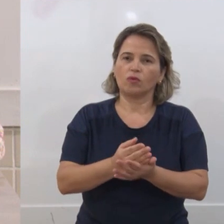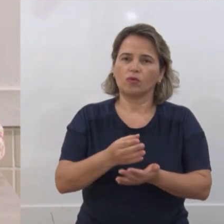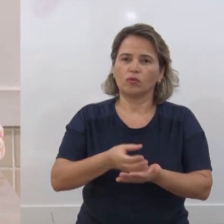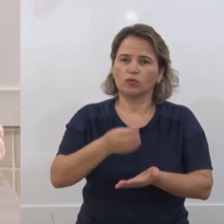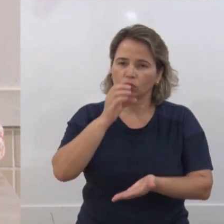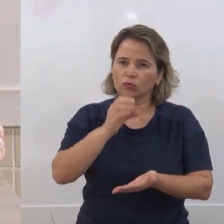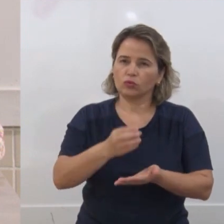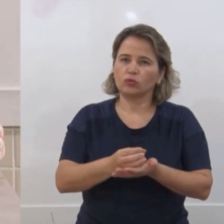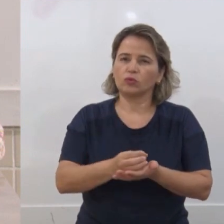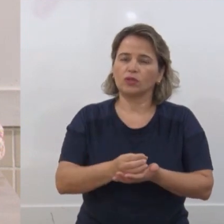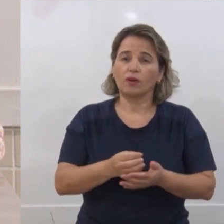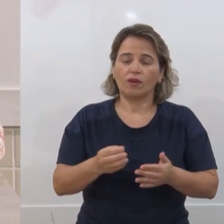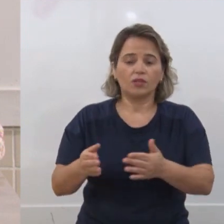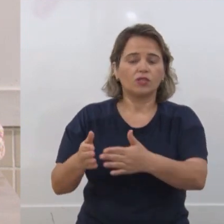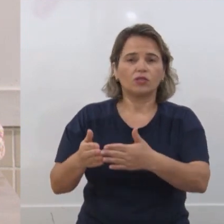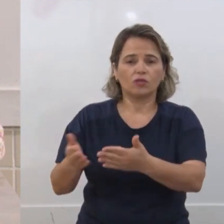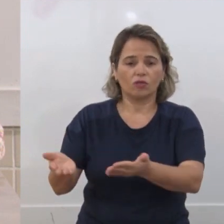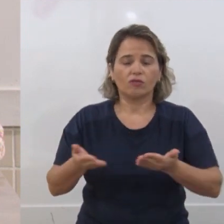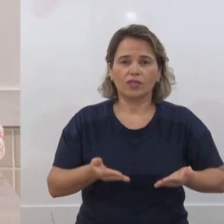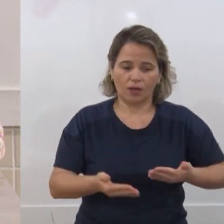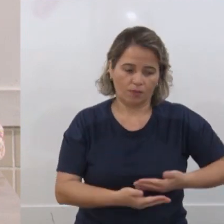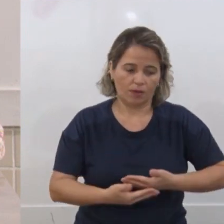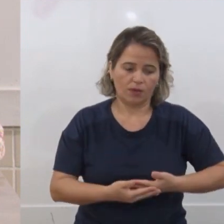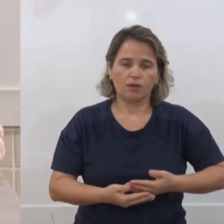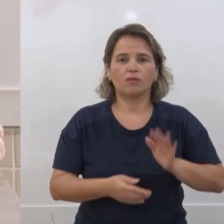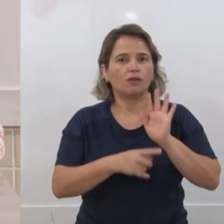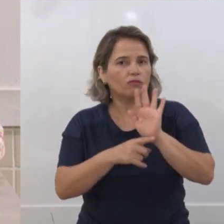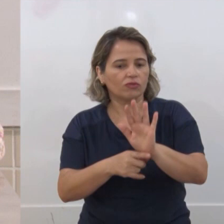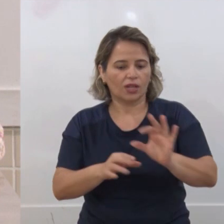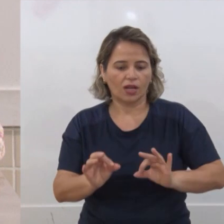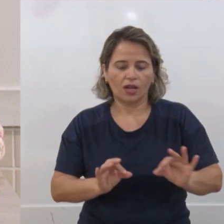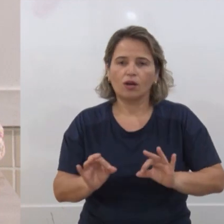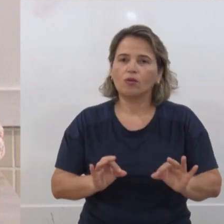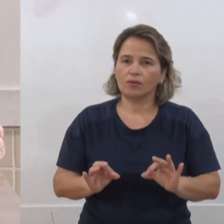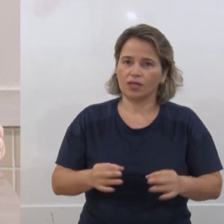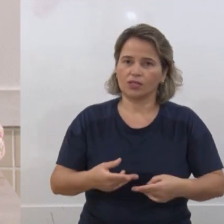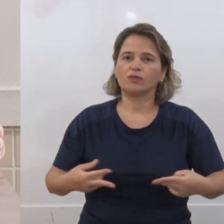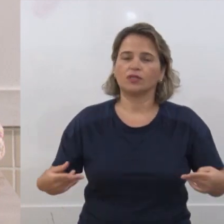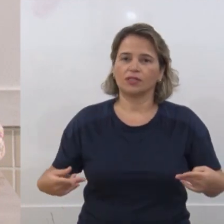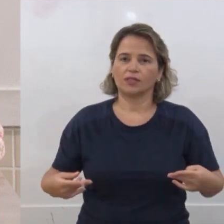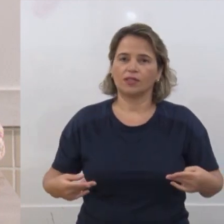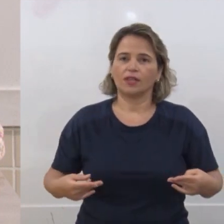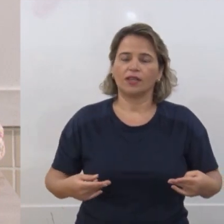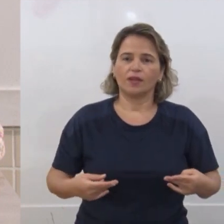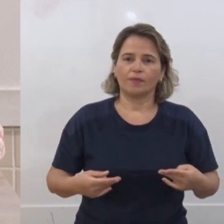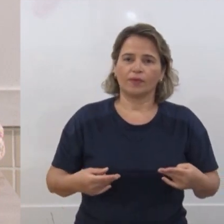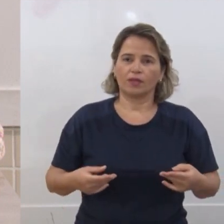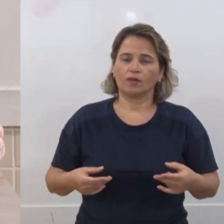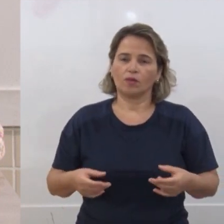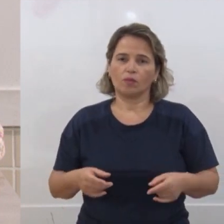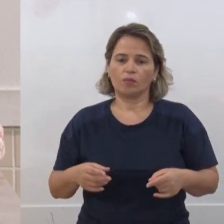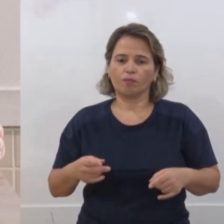convidar o bebê para estar organizando esse ambiente. Então, o que a gente pode estar utilizando? As vasilhinhas de plástico que